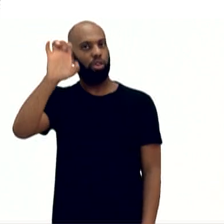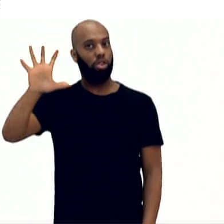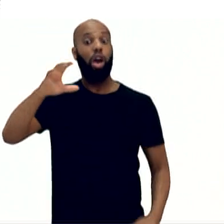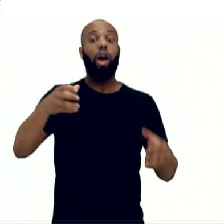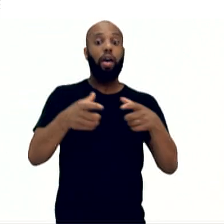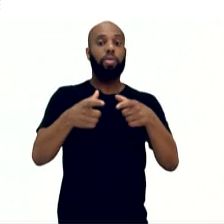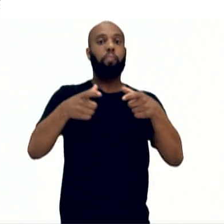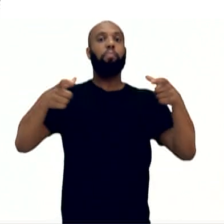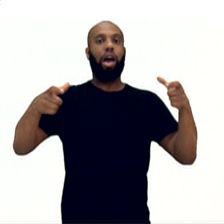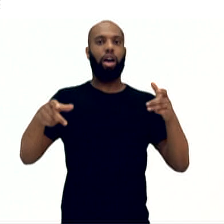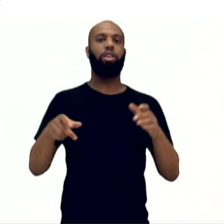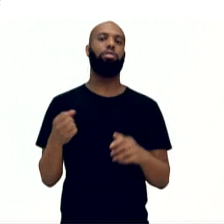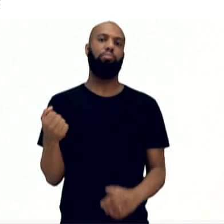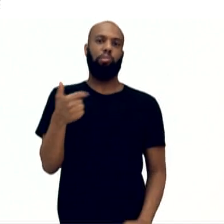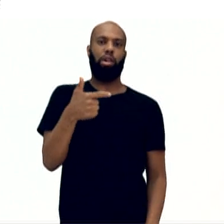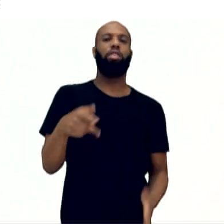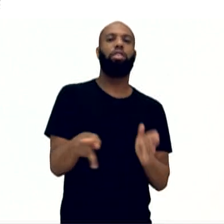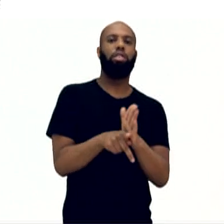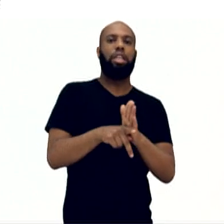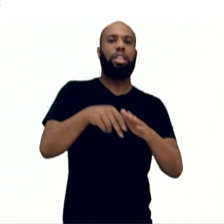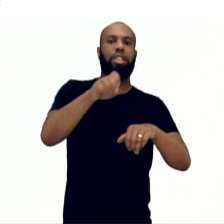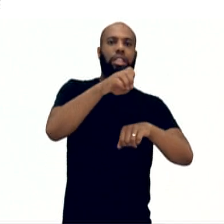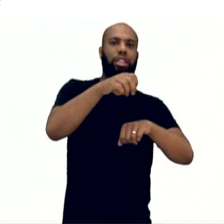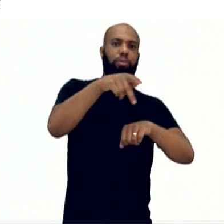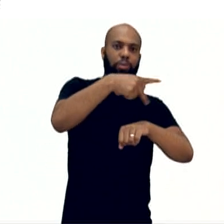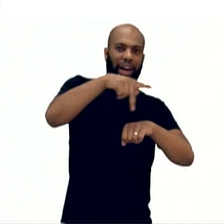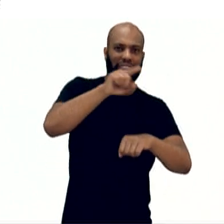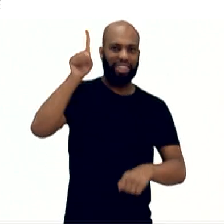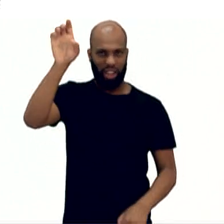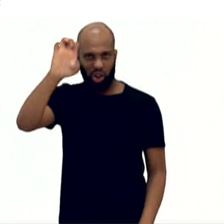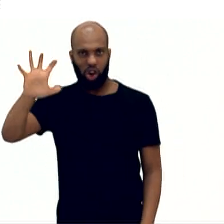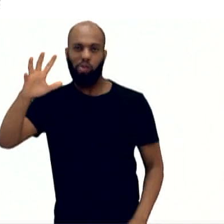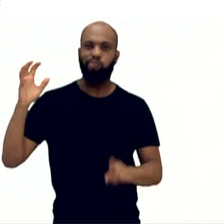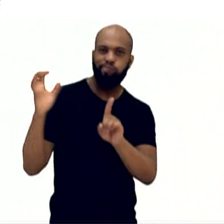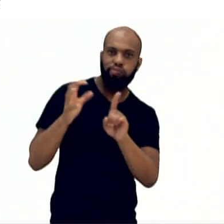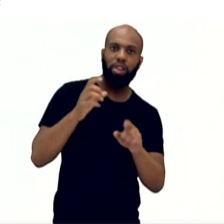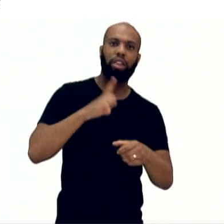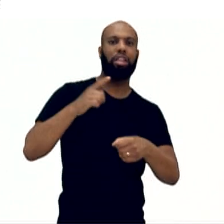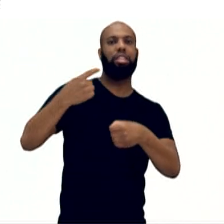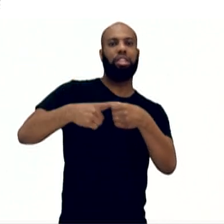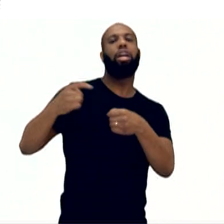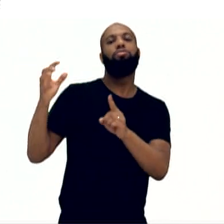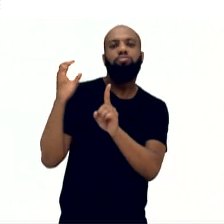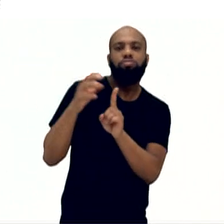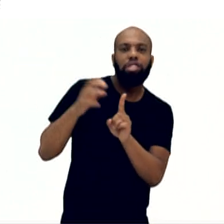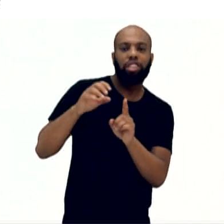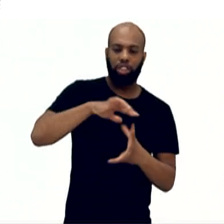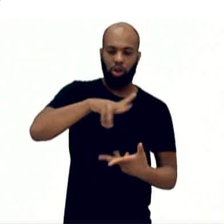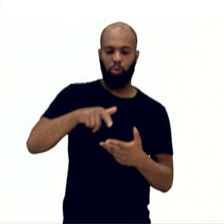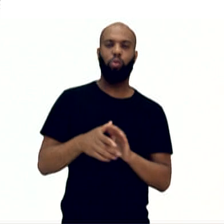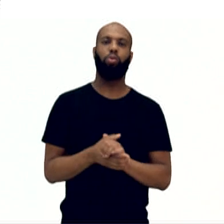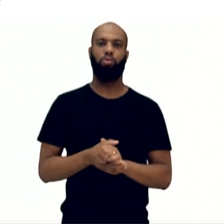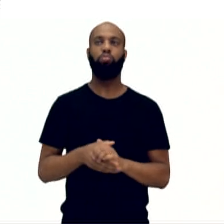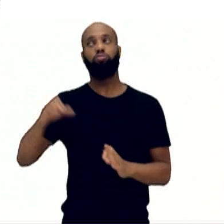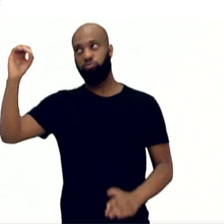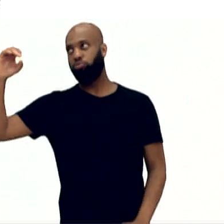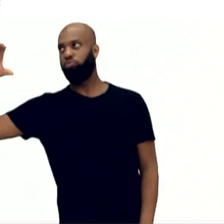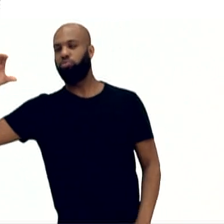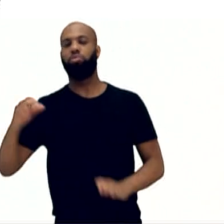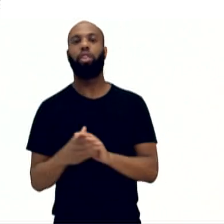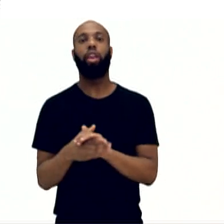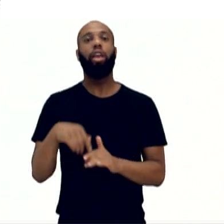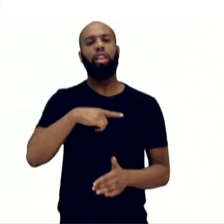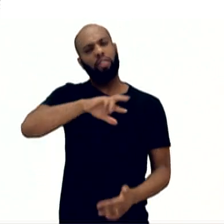das capitais dos países europeus são cidades globais, ou seja, que exercem influência, principalmente da parte ocidental.